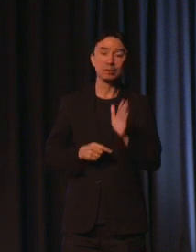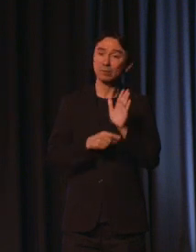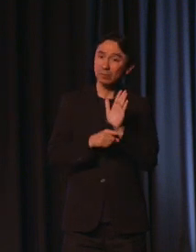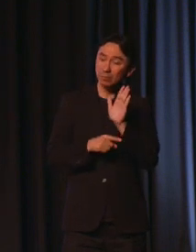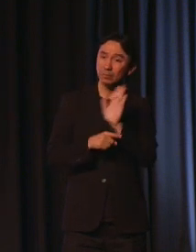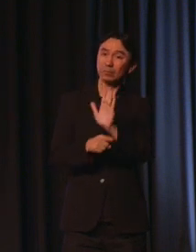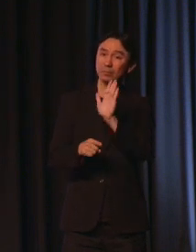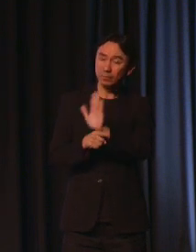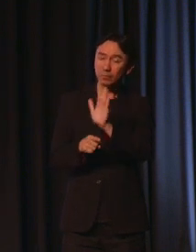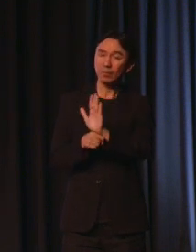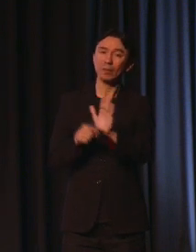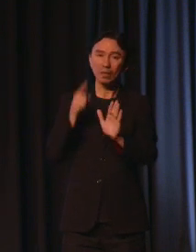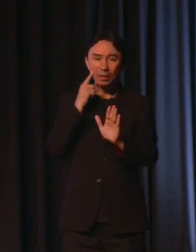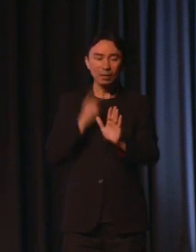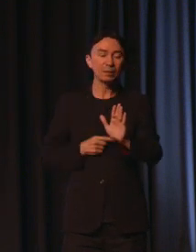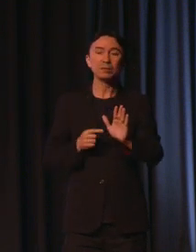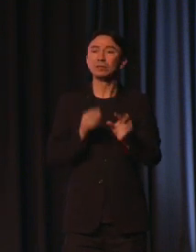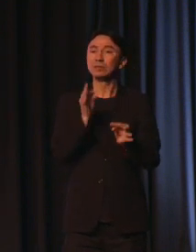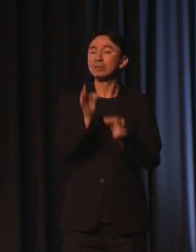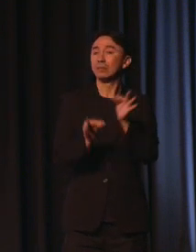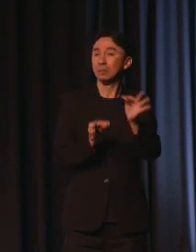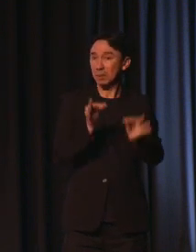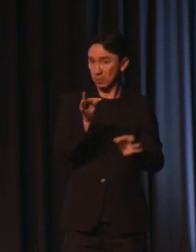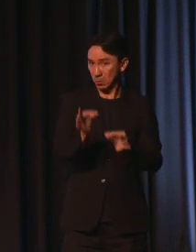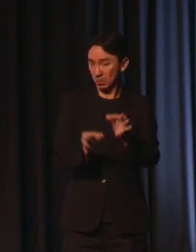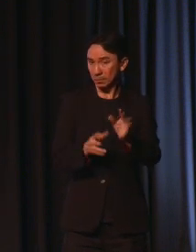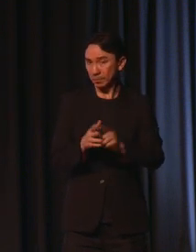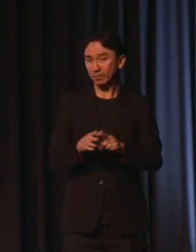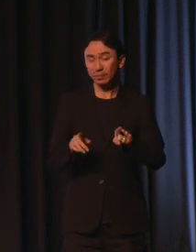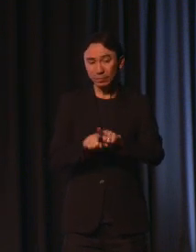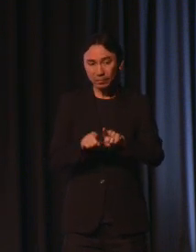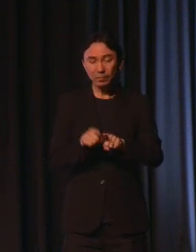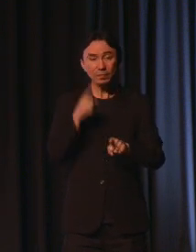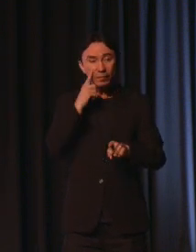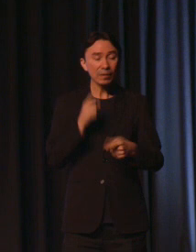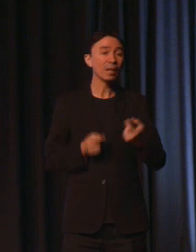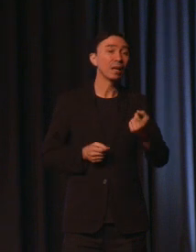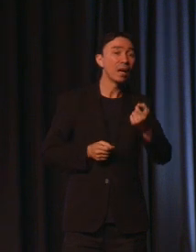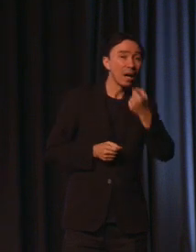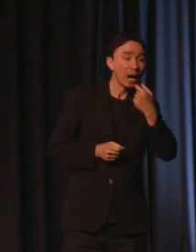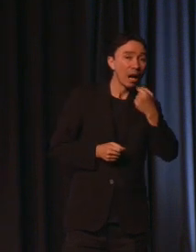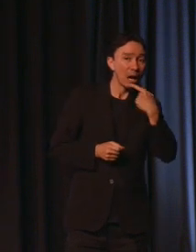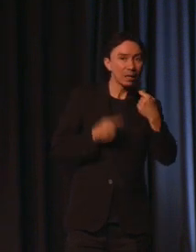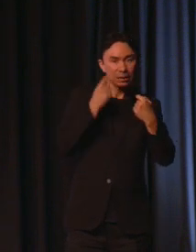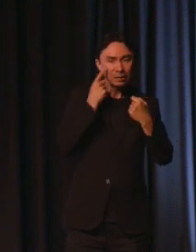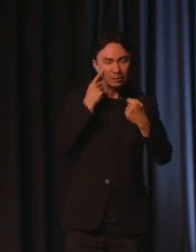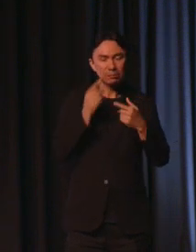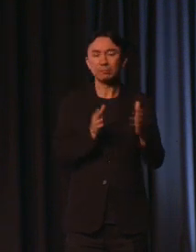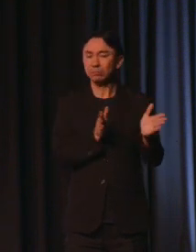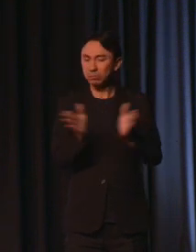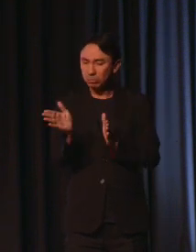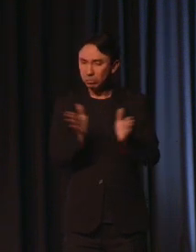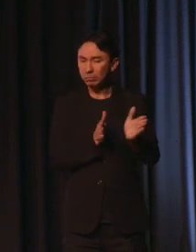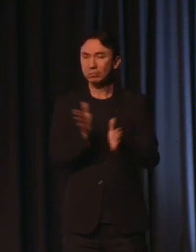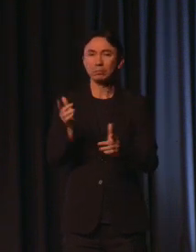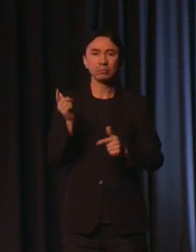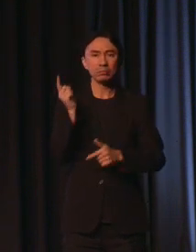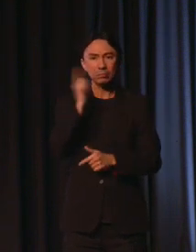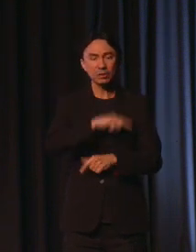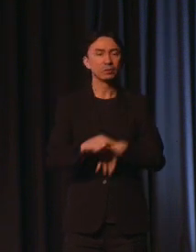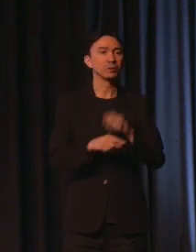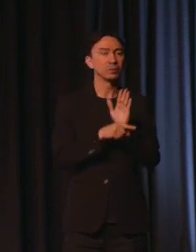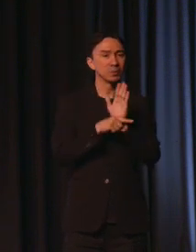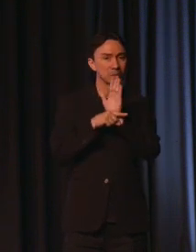hematológica, e garantir o acesso aos hemoderivados para os portadores de coagulopatias. Então, é pautado